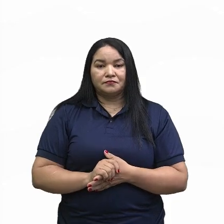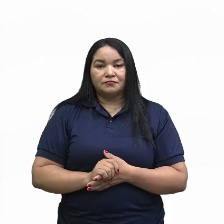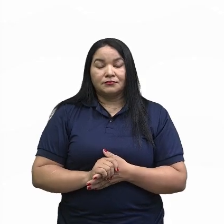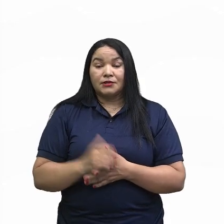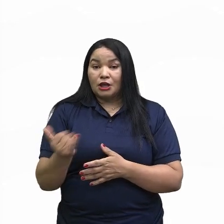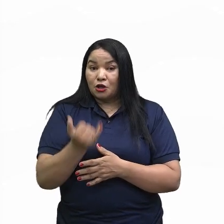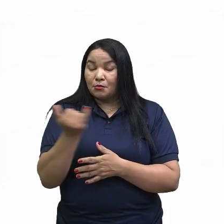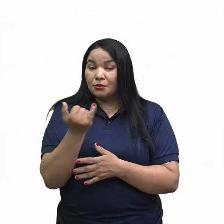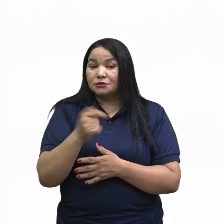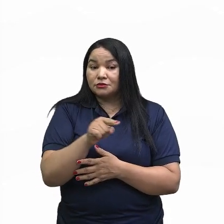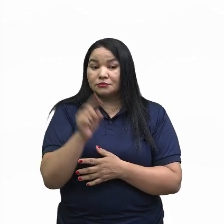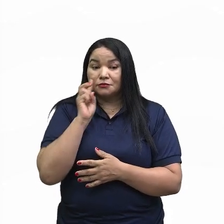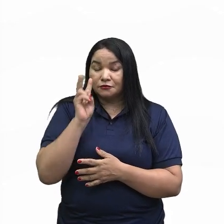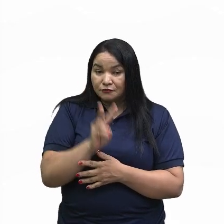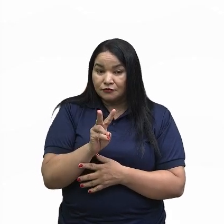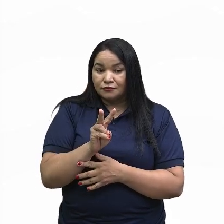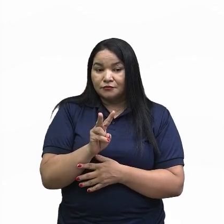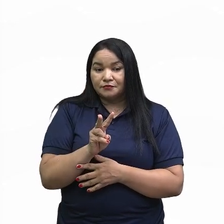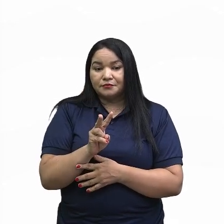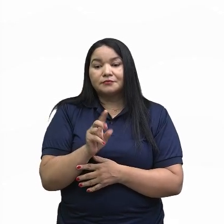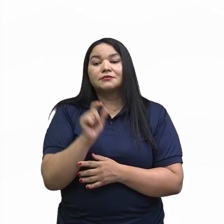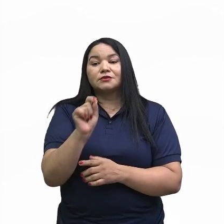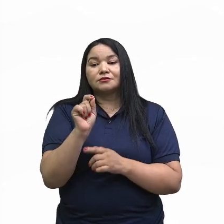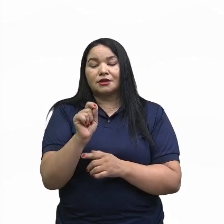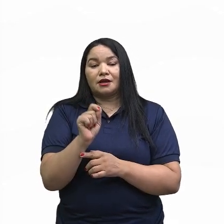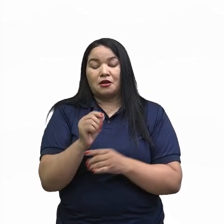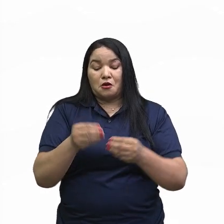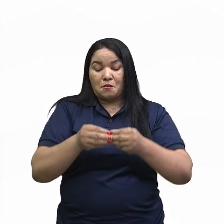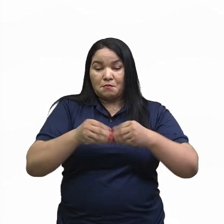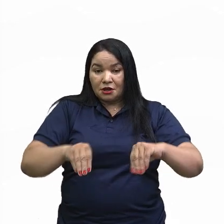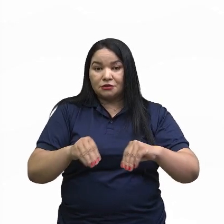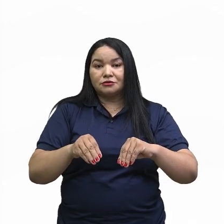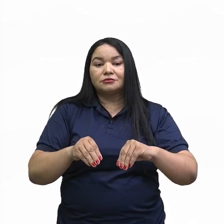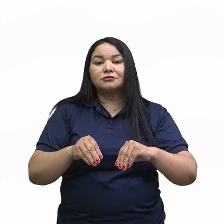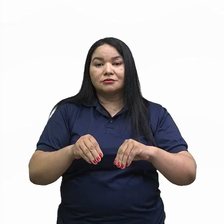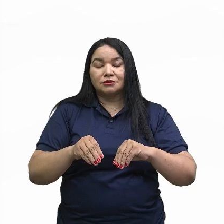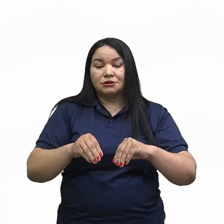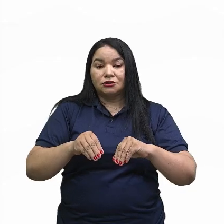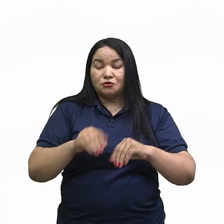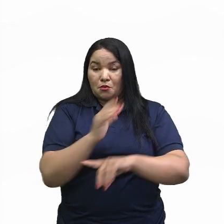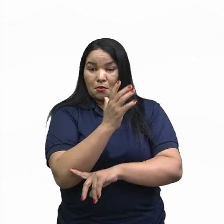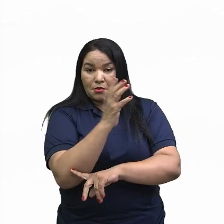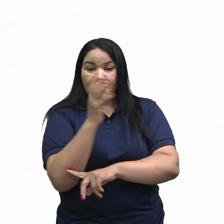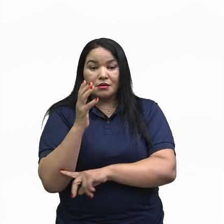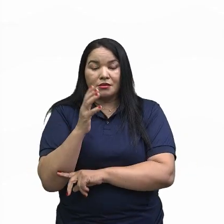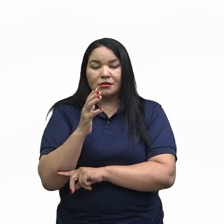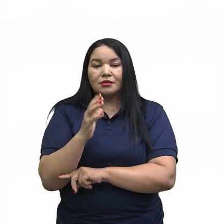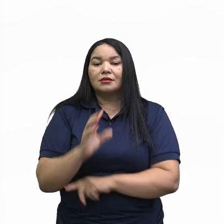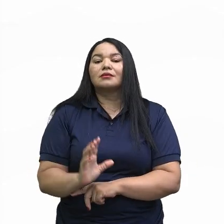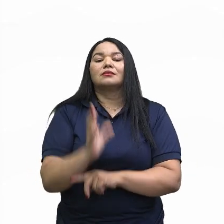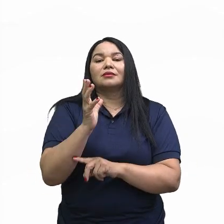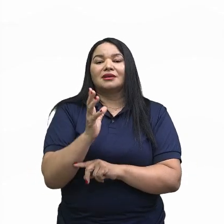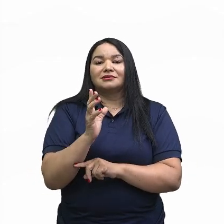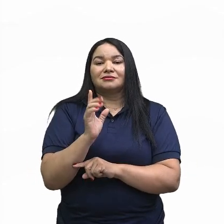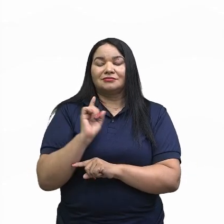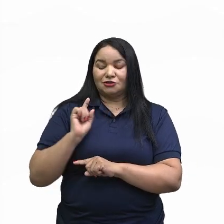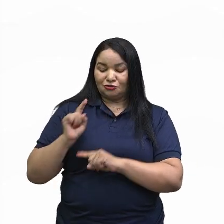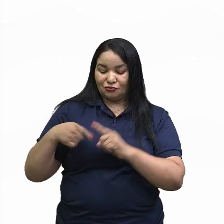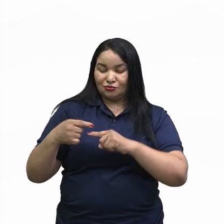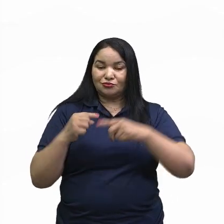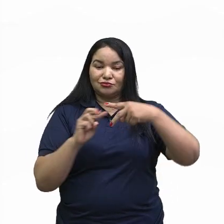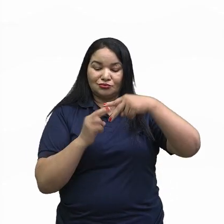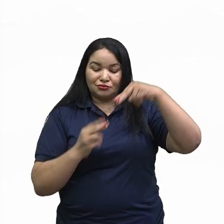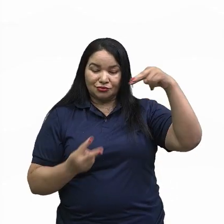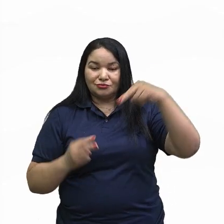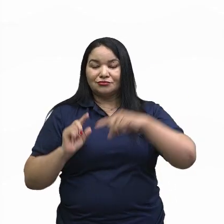você acabou de ver, que esses prejuízos ambientais acontecem de forma genética e